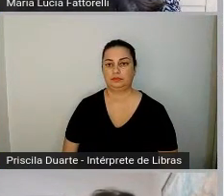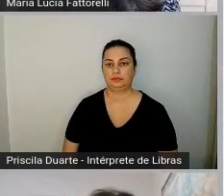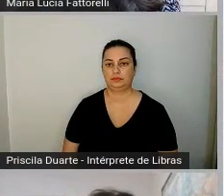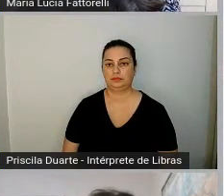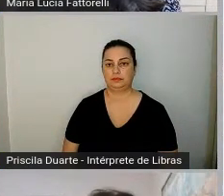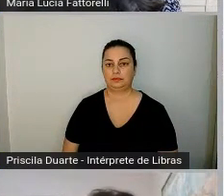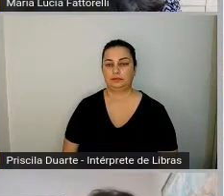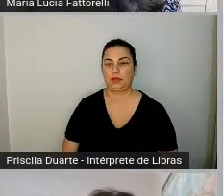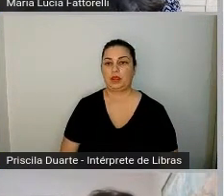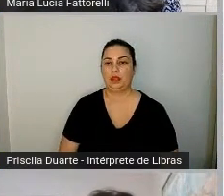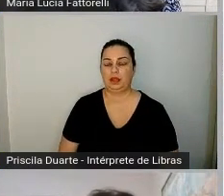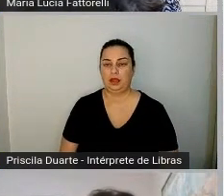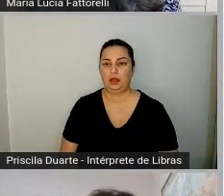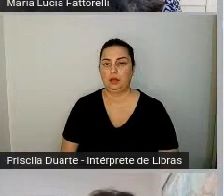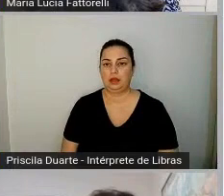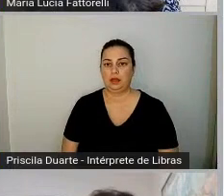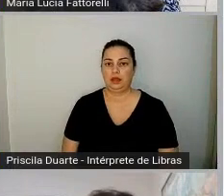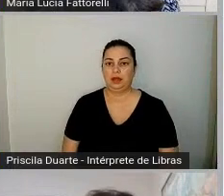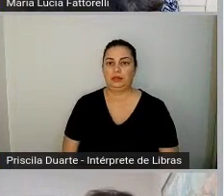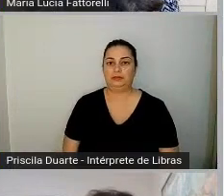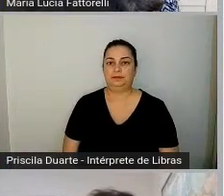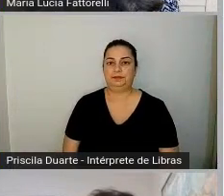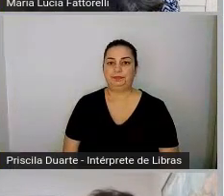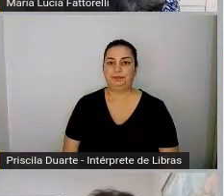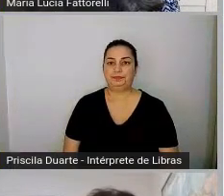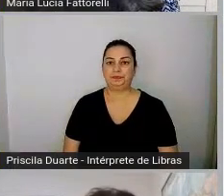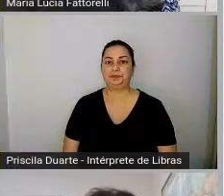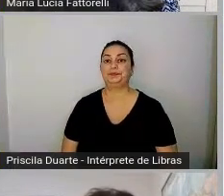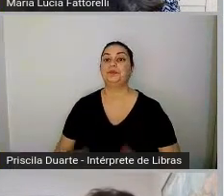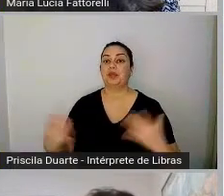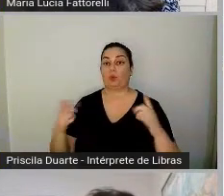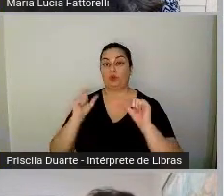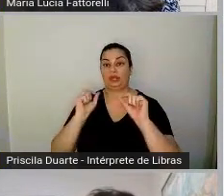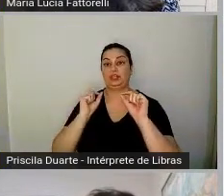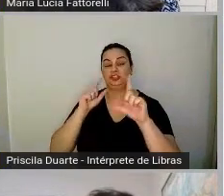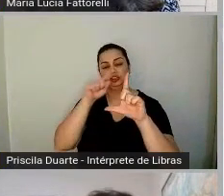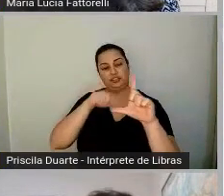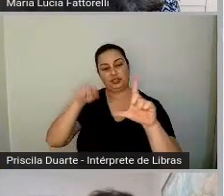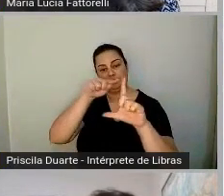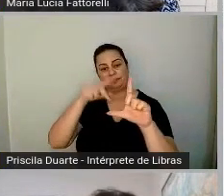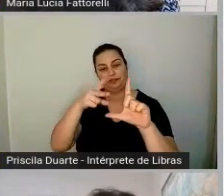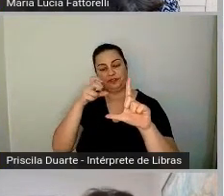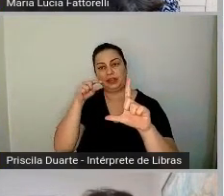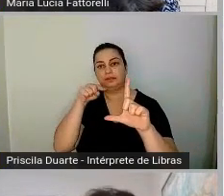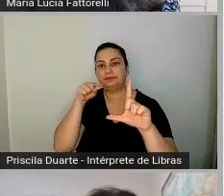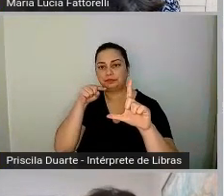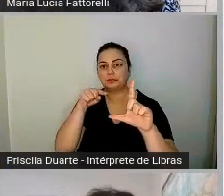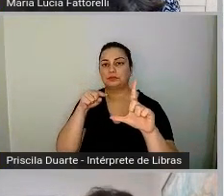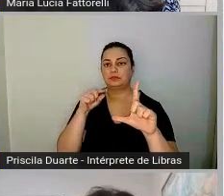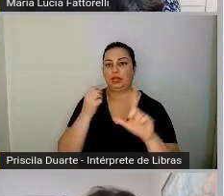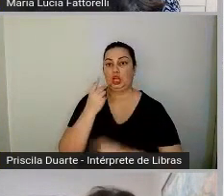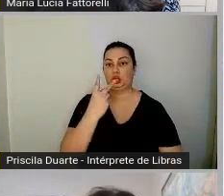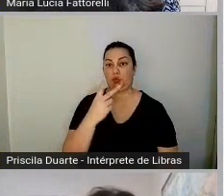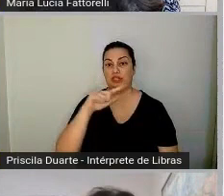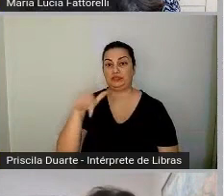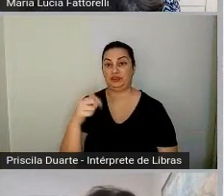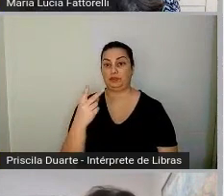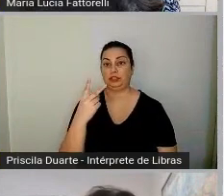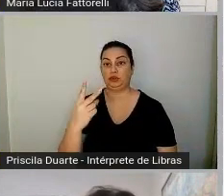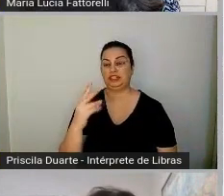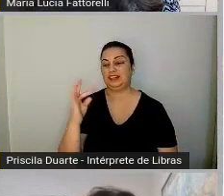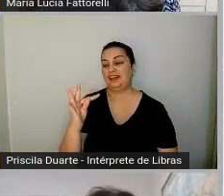Então, o que a gente vê? Nós temos aí uma projeção de 2,2 trilhões de reais,